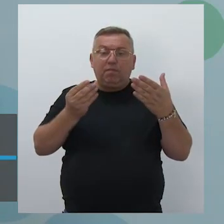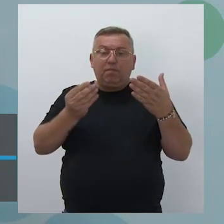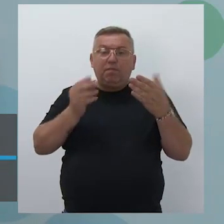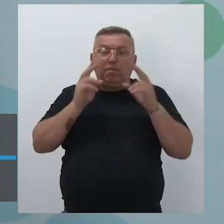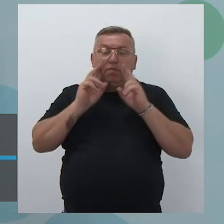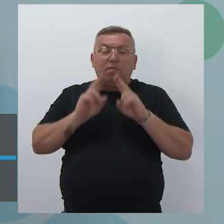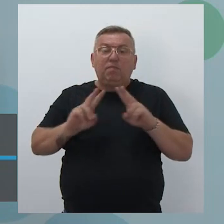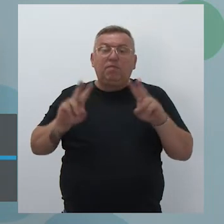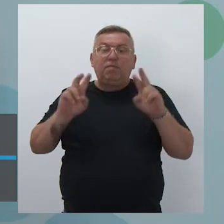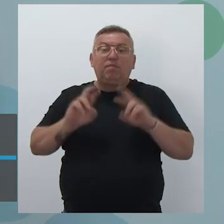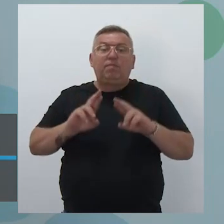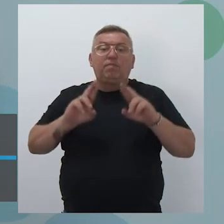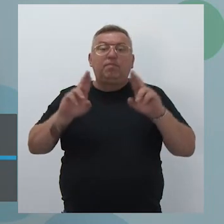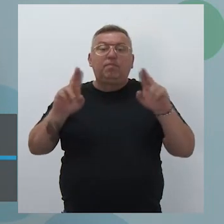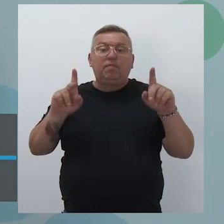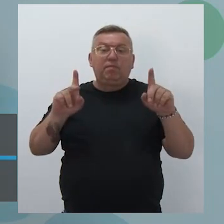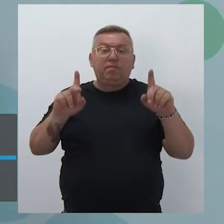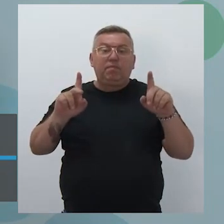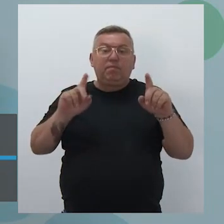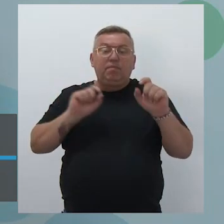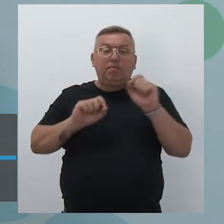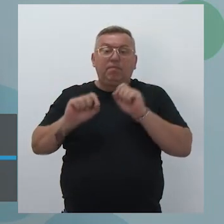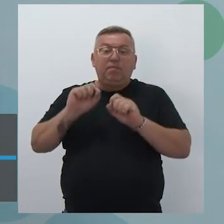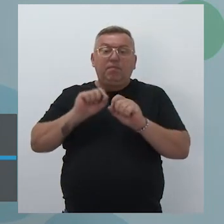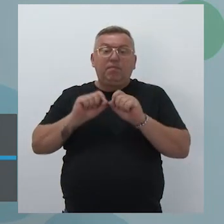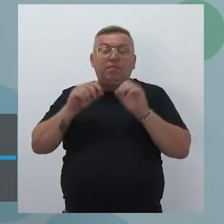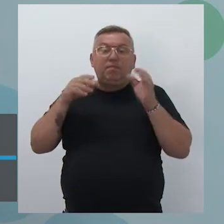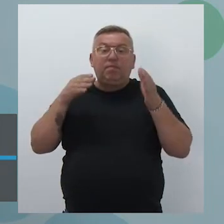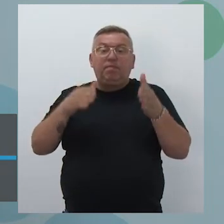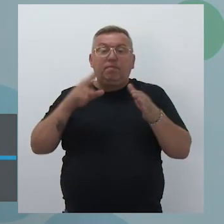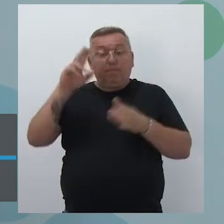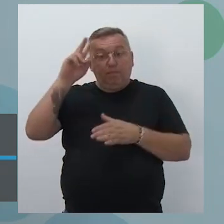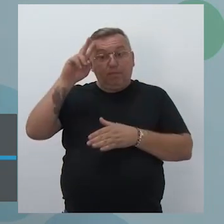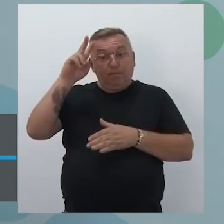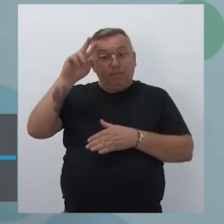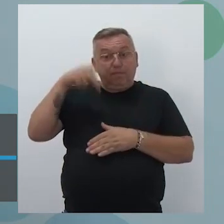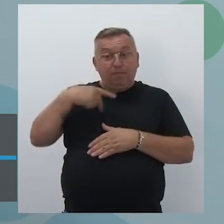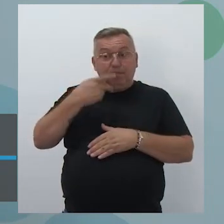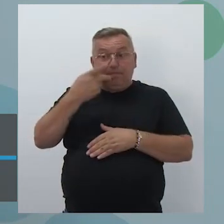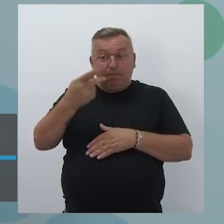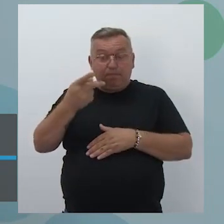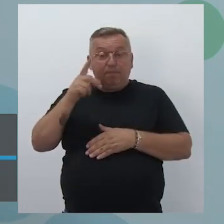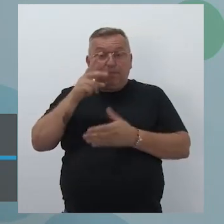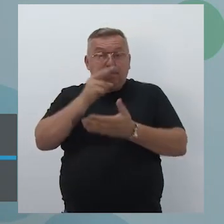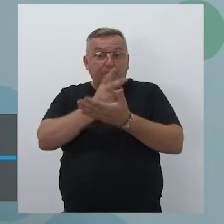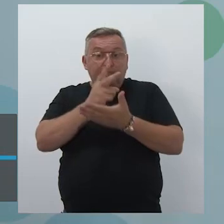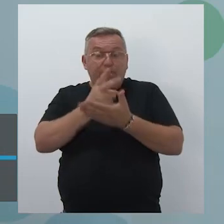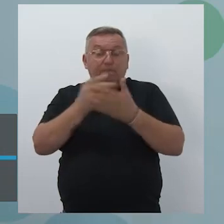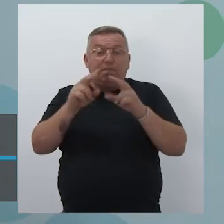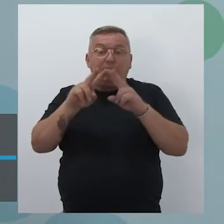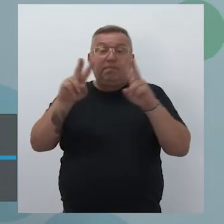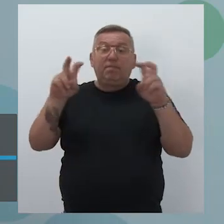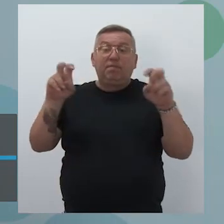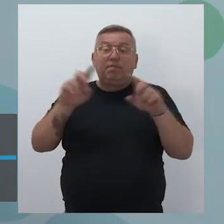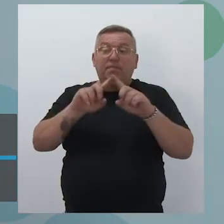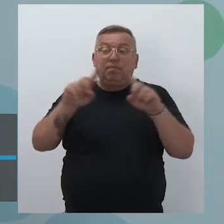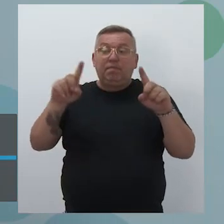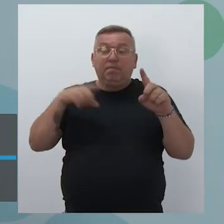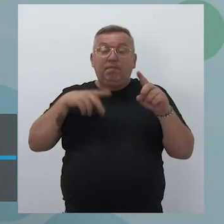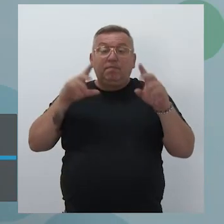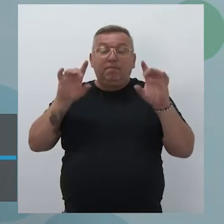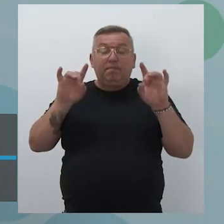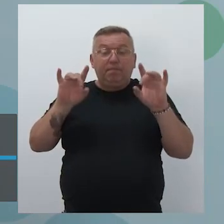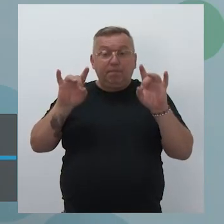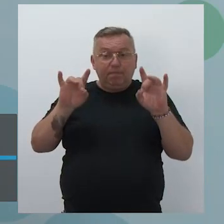visão diferente para essa abordagem. Lembra que eu falei, é o mesmo tema, mas a